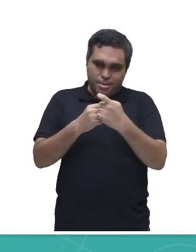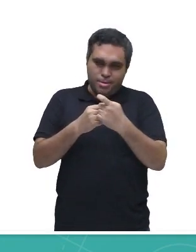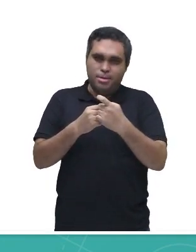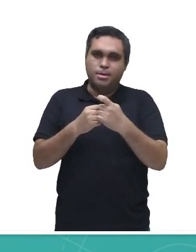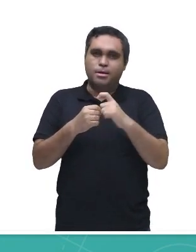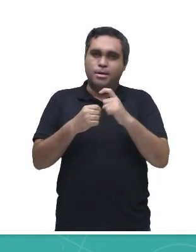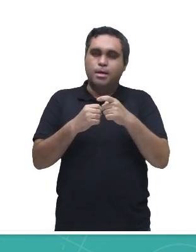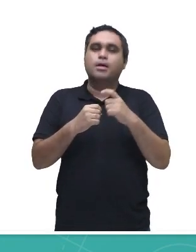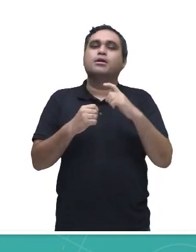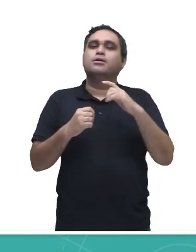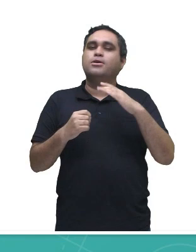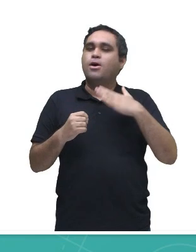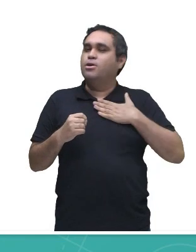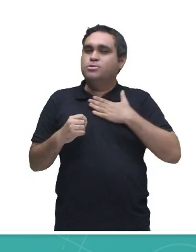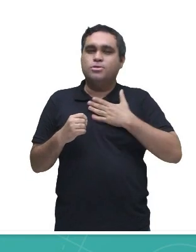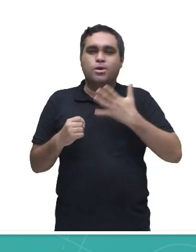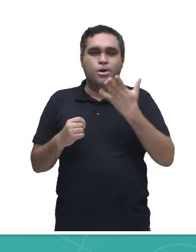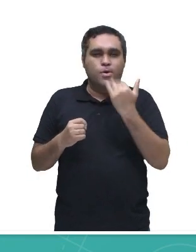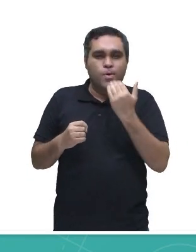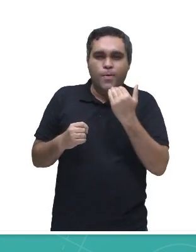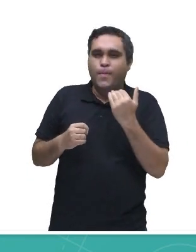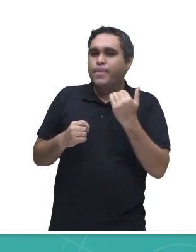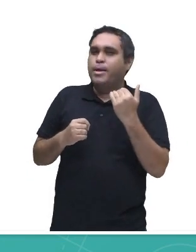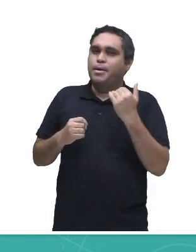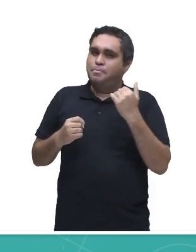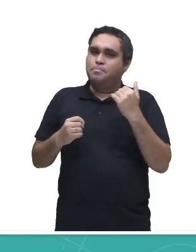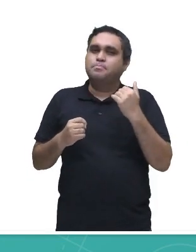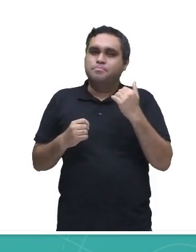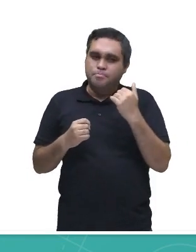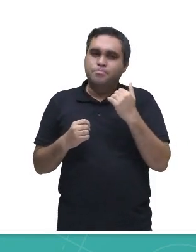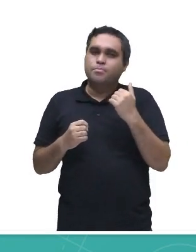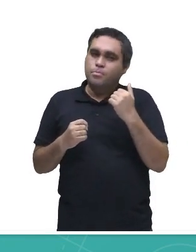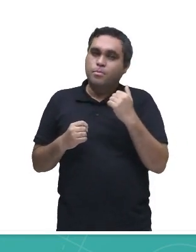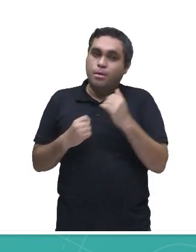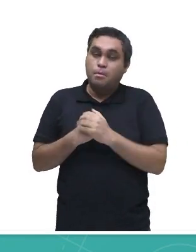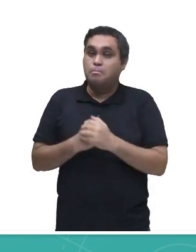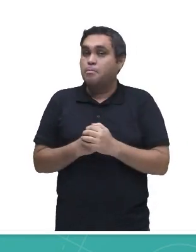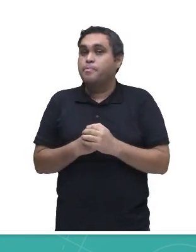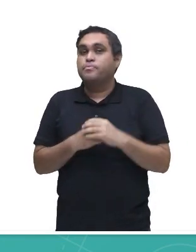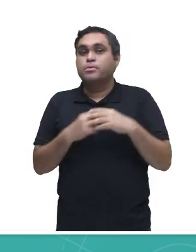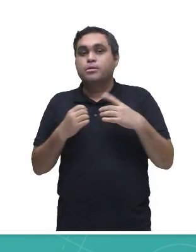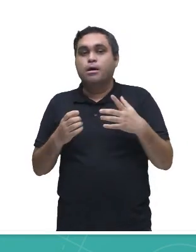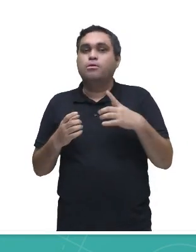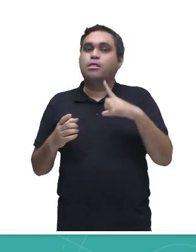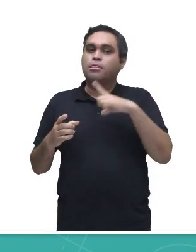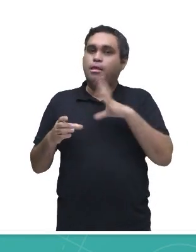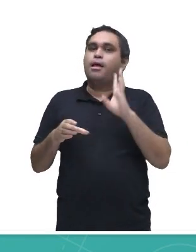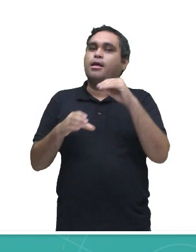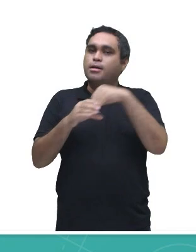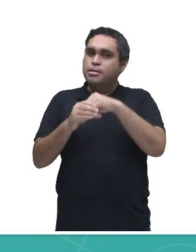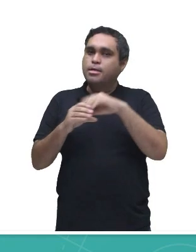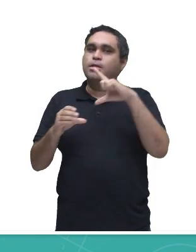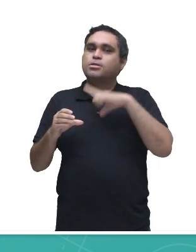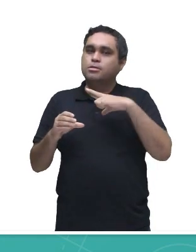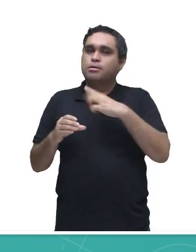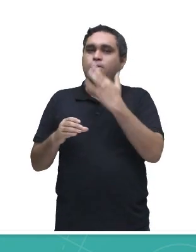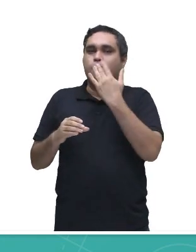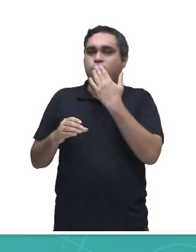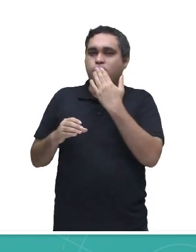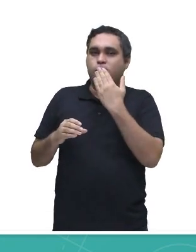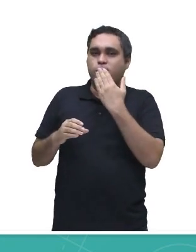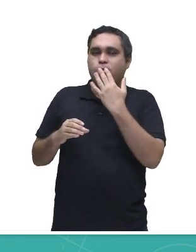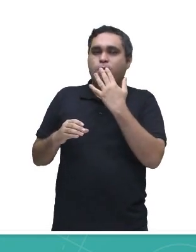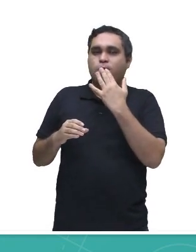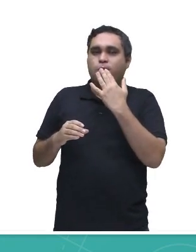no pãozinho, né? Ou cru mesmo, vai de qualquer jeito. Eles possuem essa coloração por quê? Por conta da